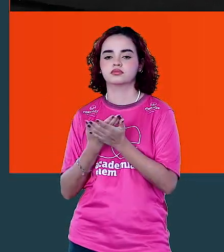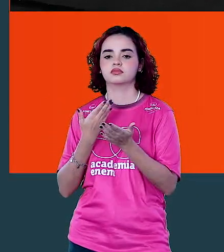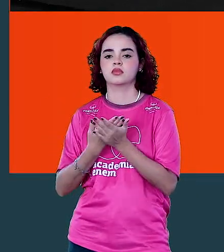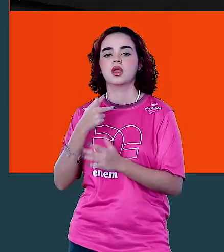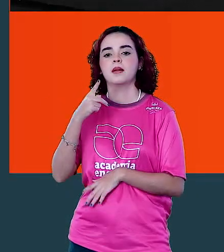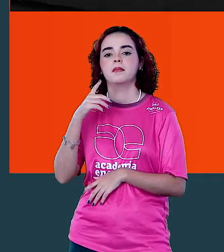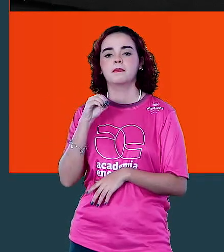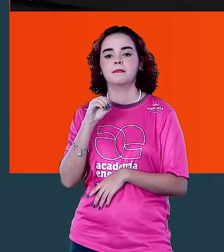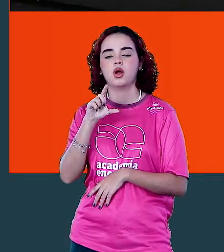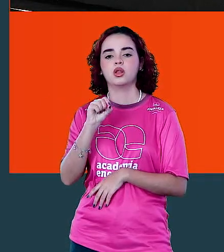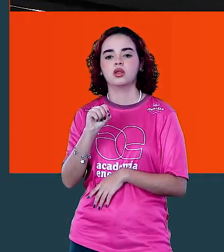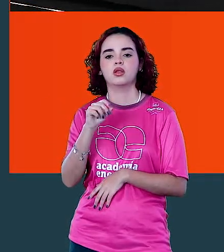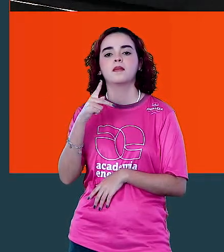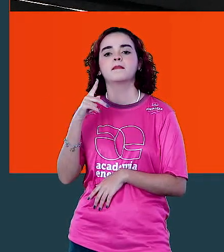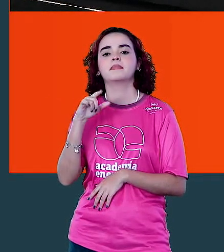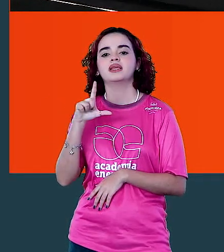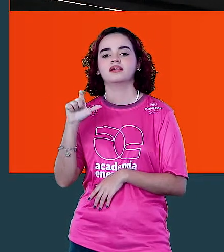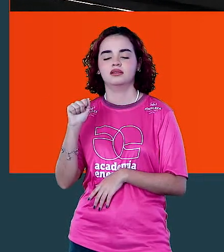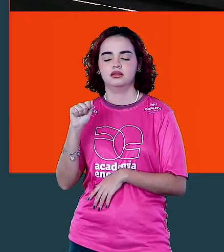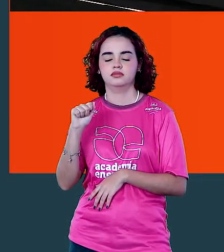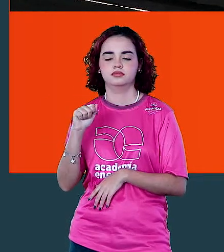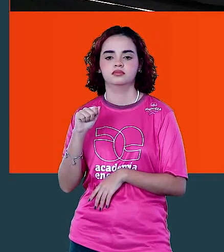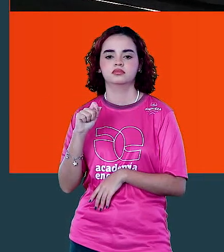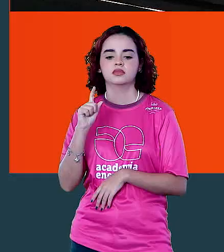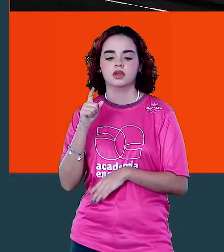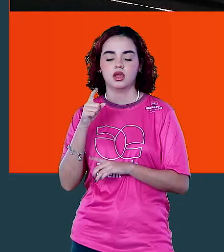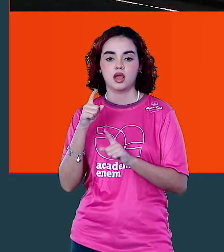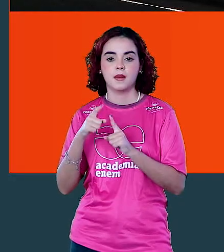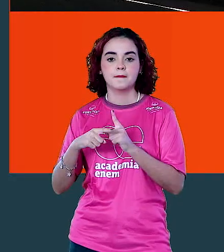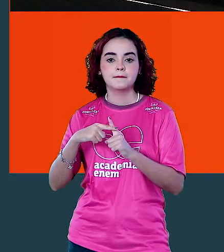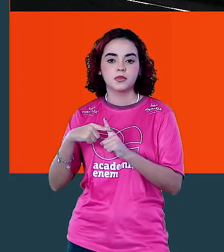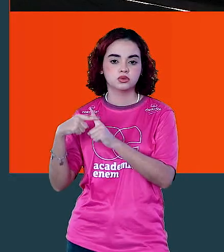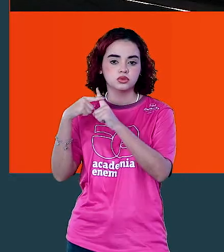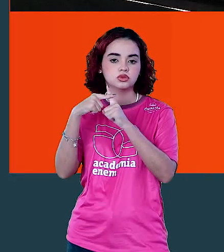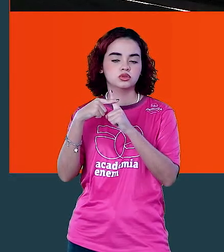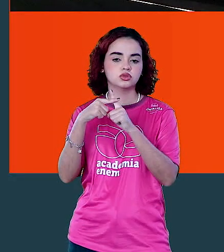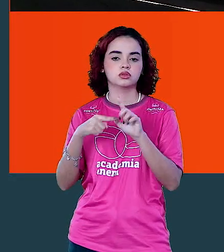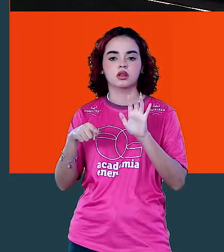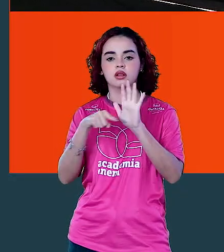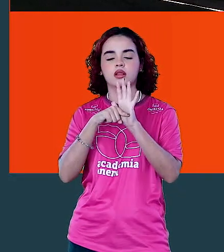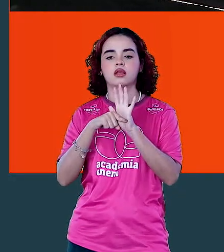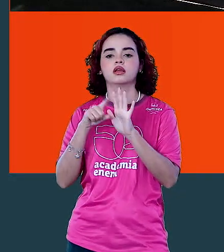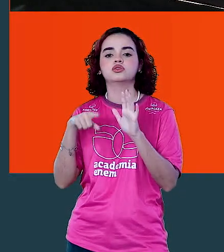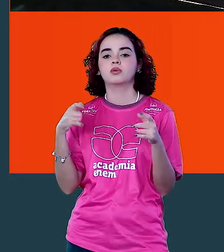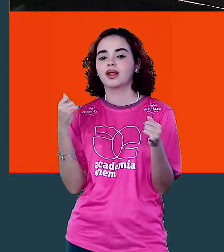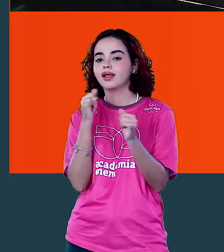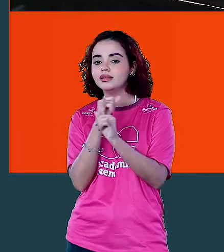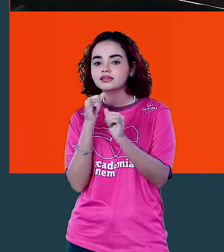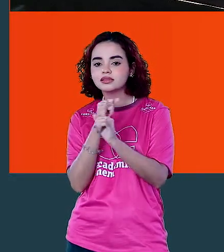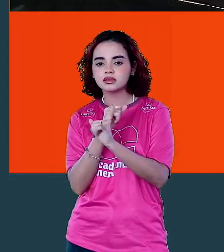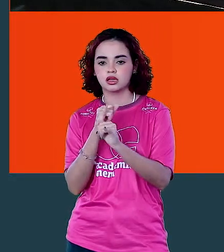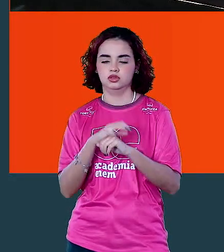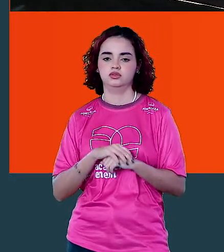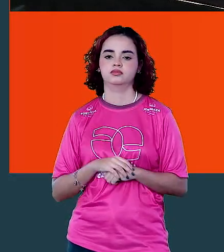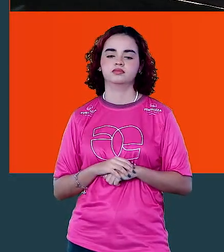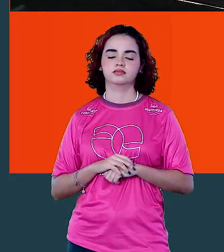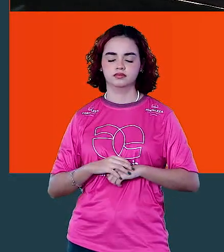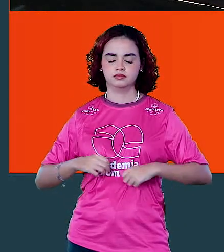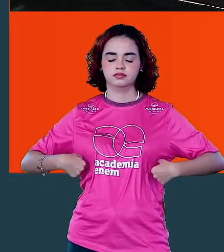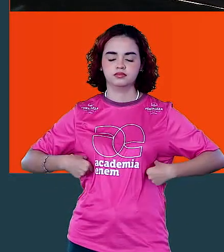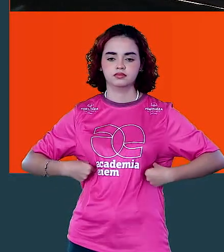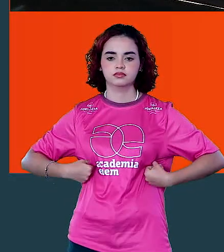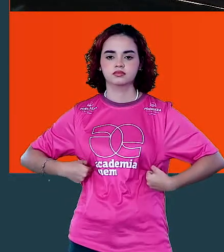quê? Positivo, negativo. Carga elétrica. E quer dizer